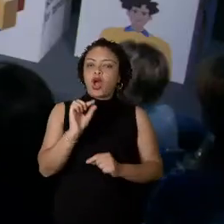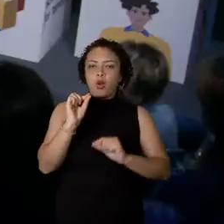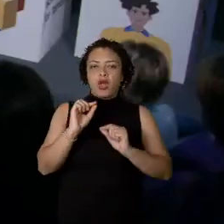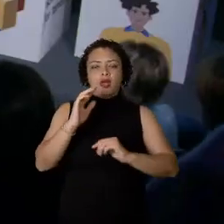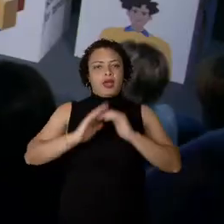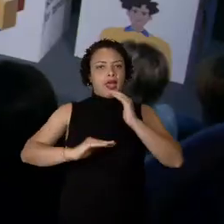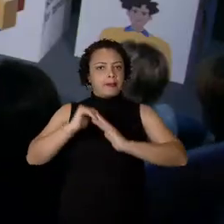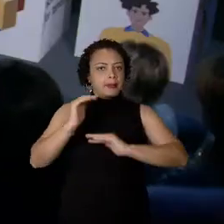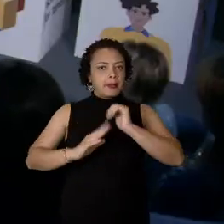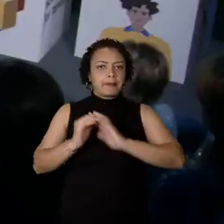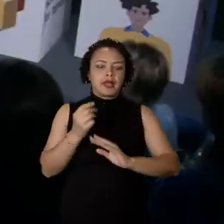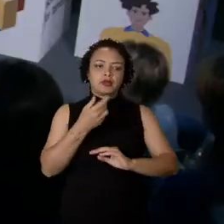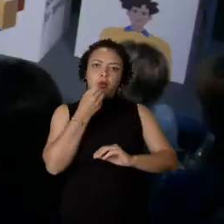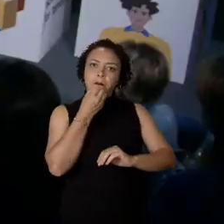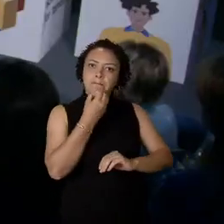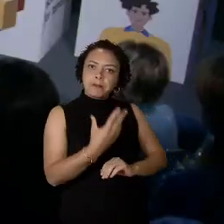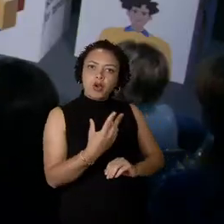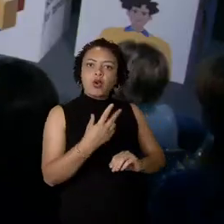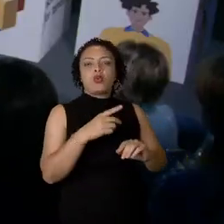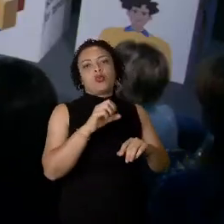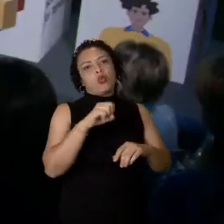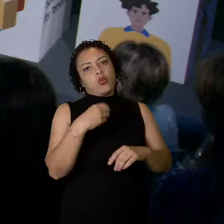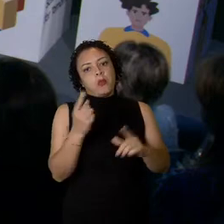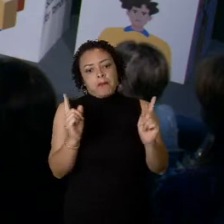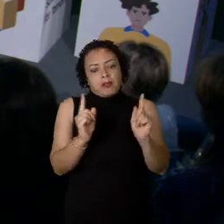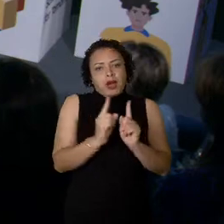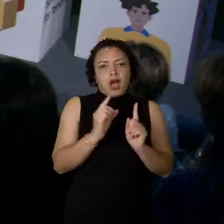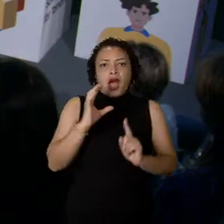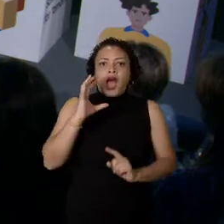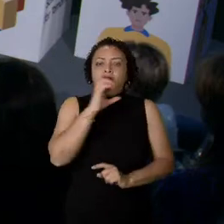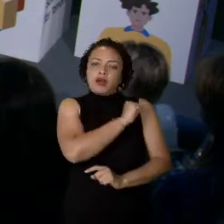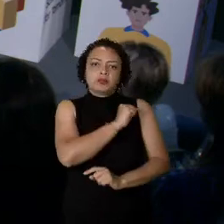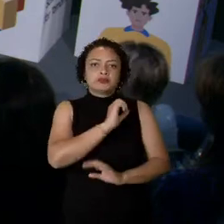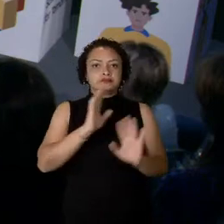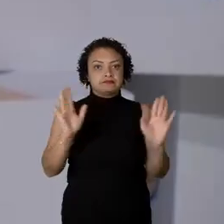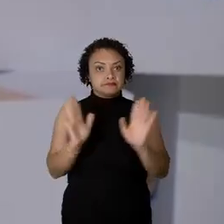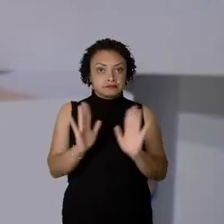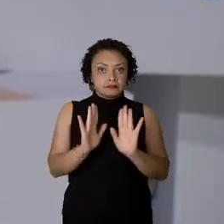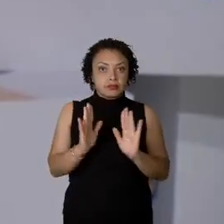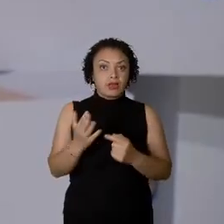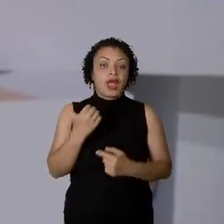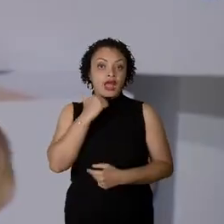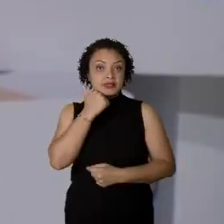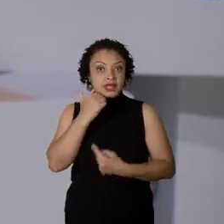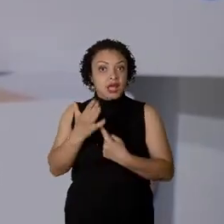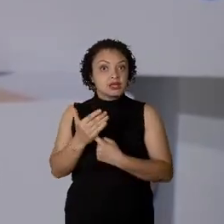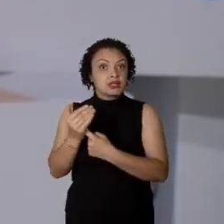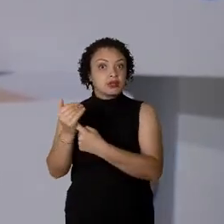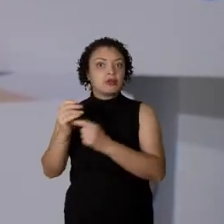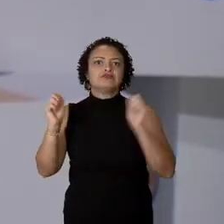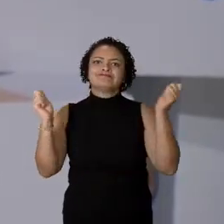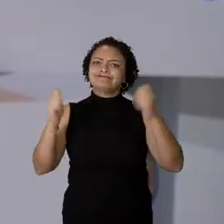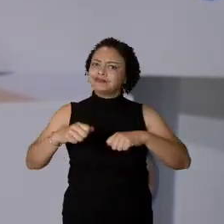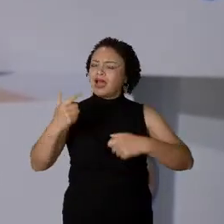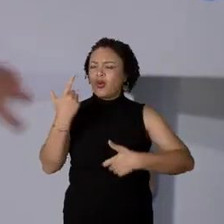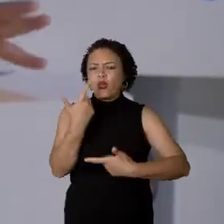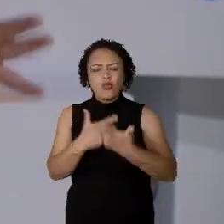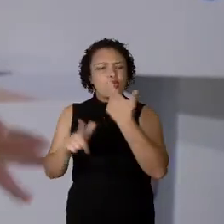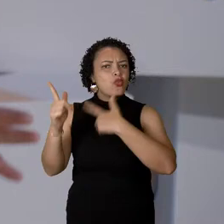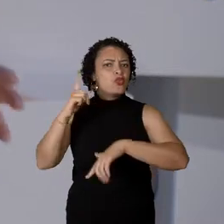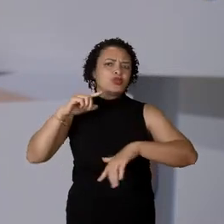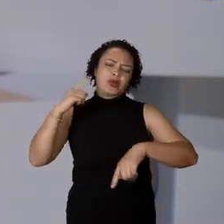mais eficientes, menores, mais rápidos. Ciência e tecnologia podem ir muito mais longe do que